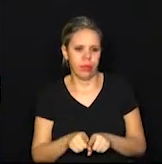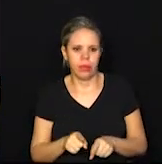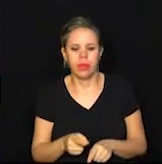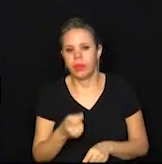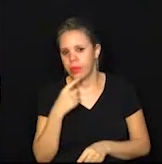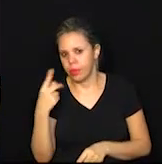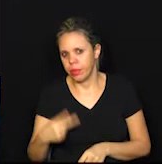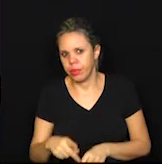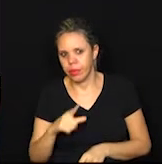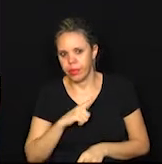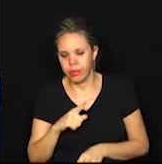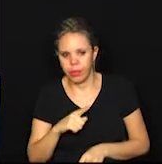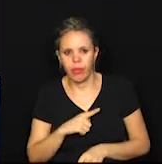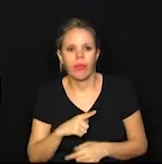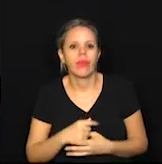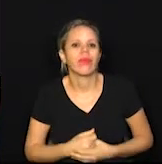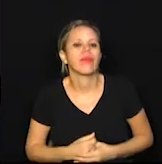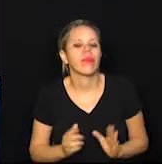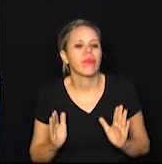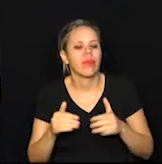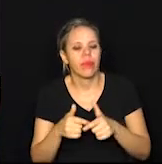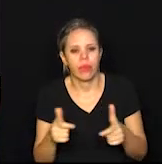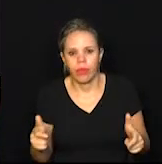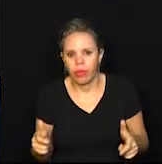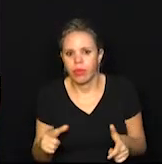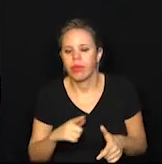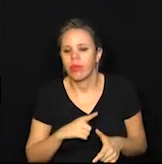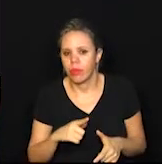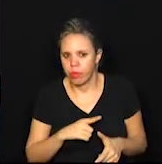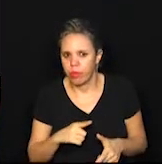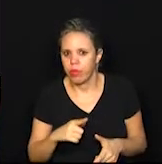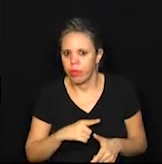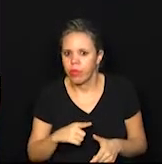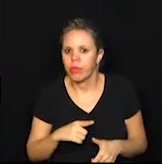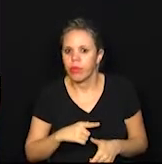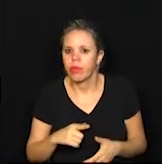Campinas, ela tem um foco muito grande, ela tem